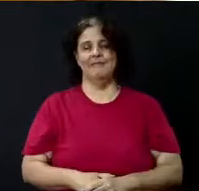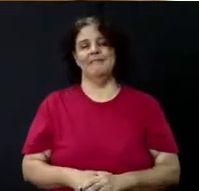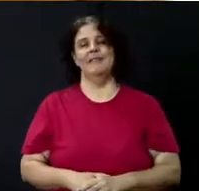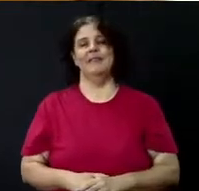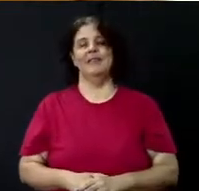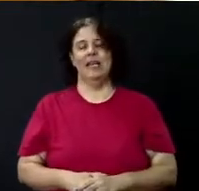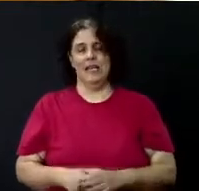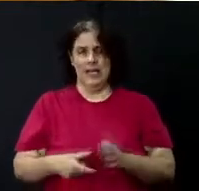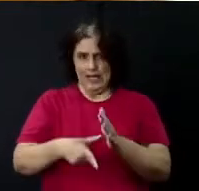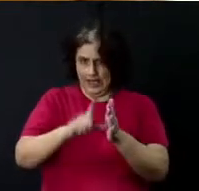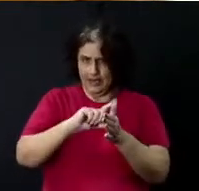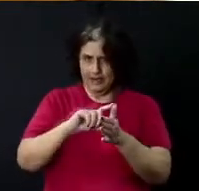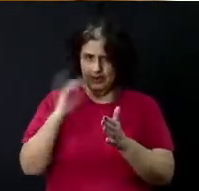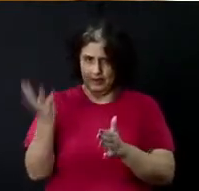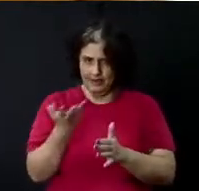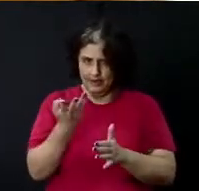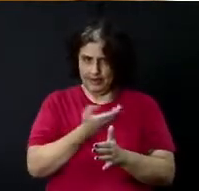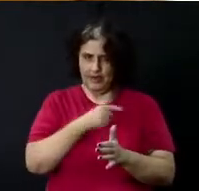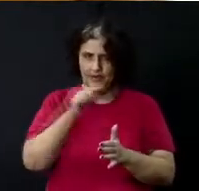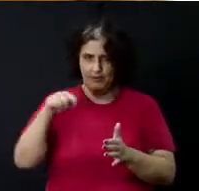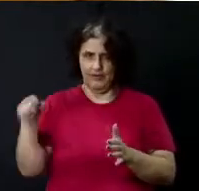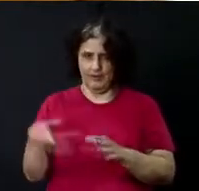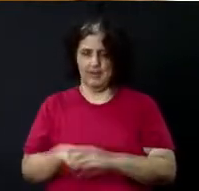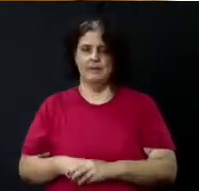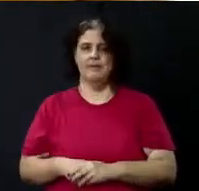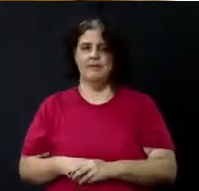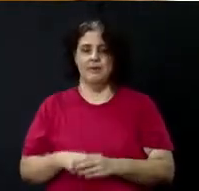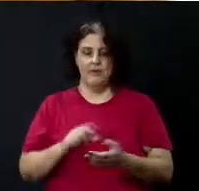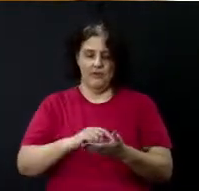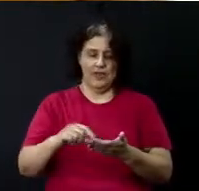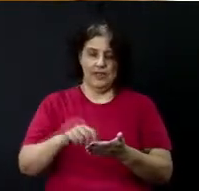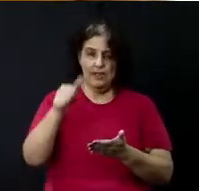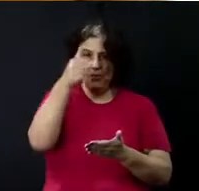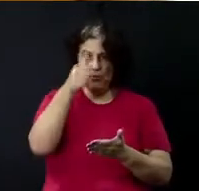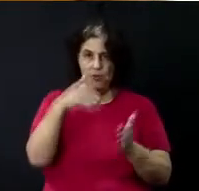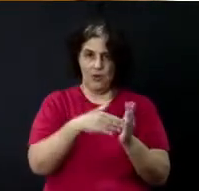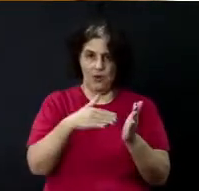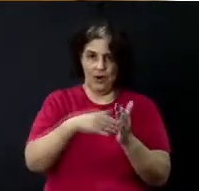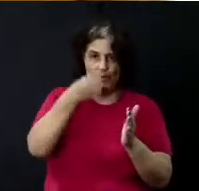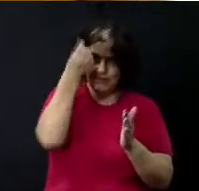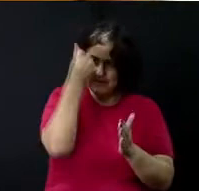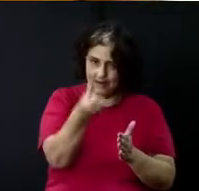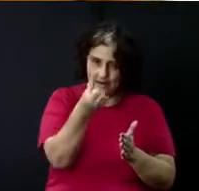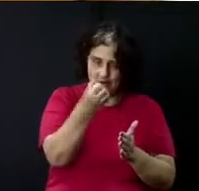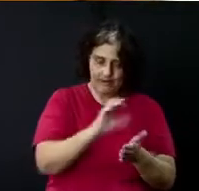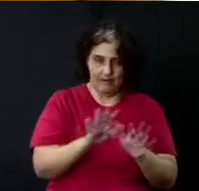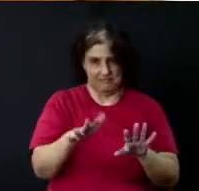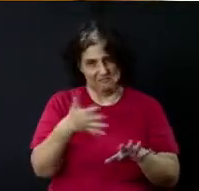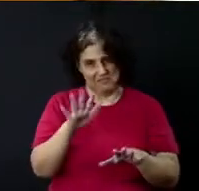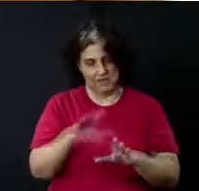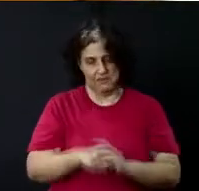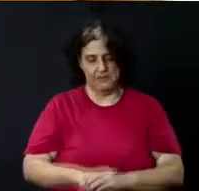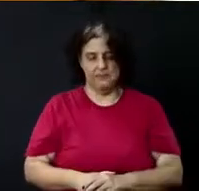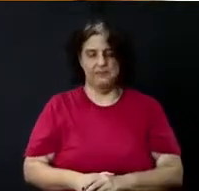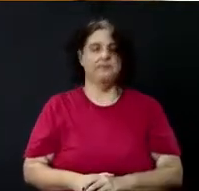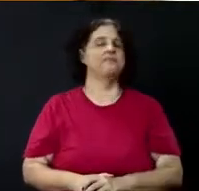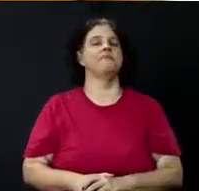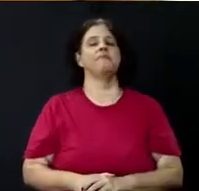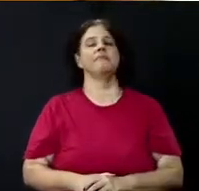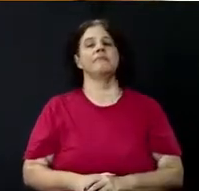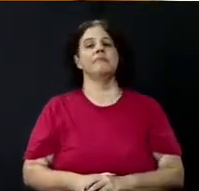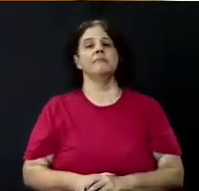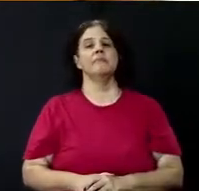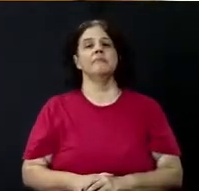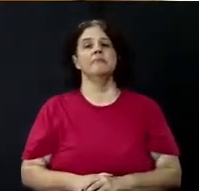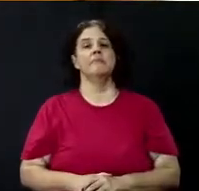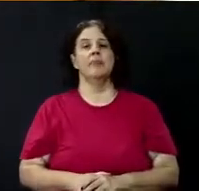salvação, dos versículos 1 até o versículo 6 aproximadamente, talvez até pudesse ir um pouquinho